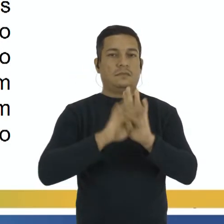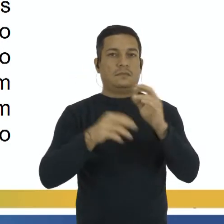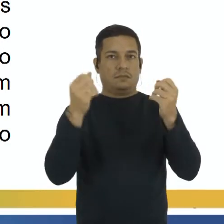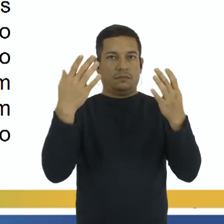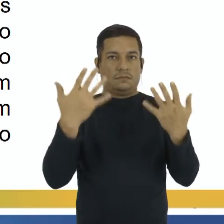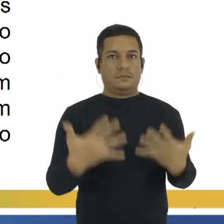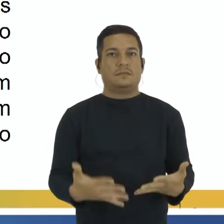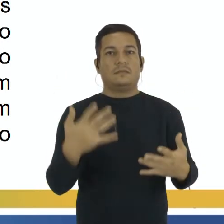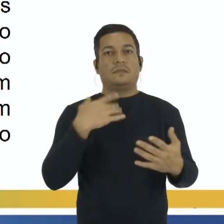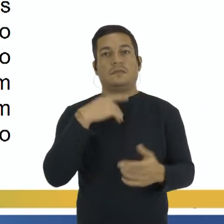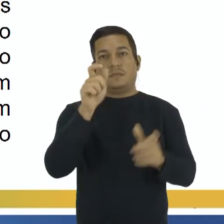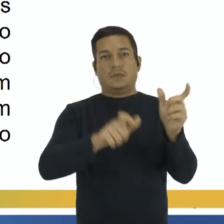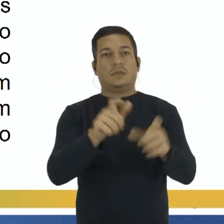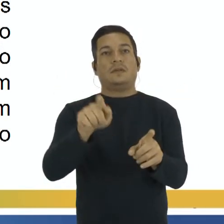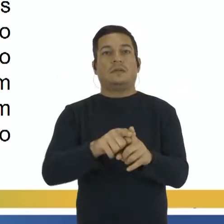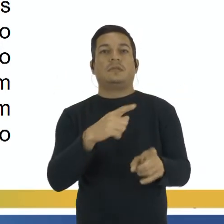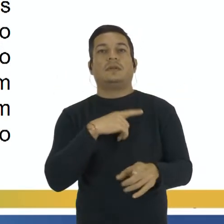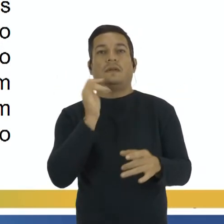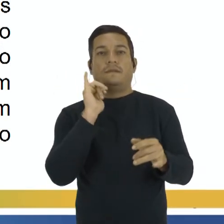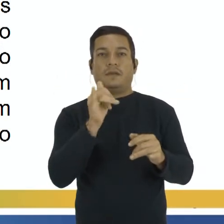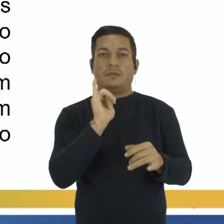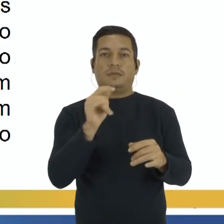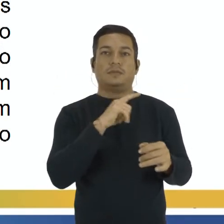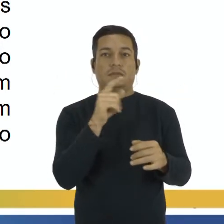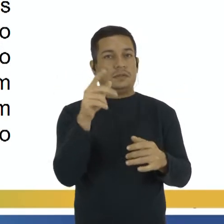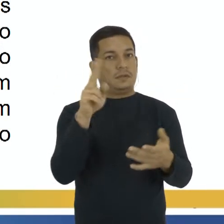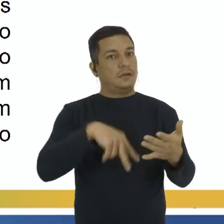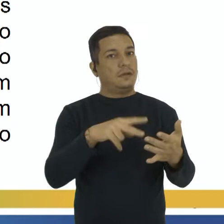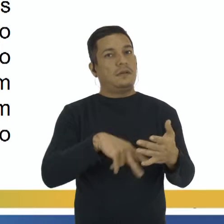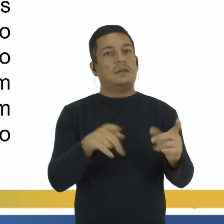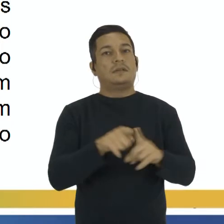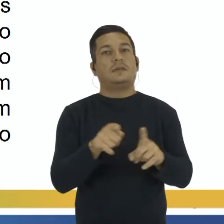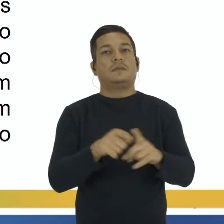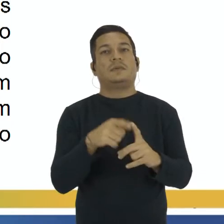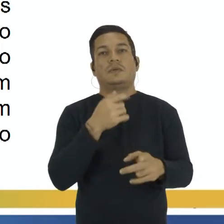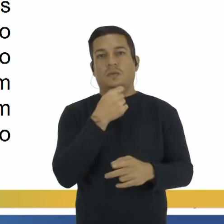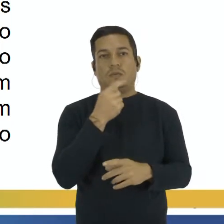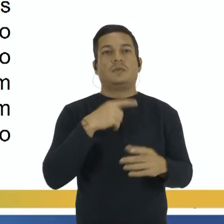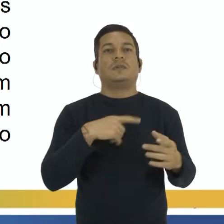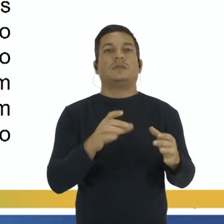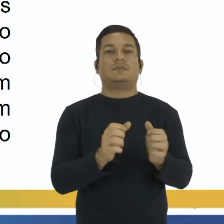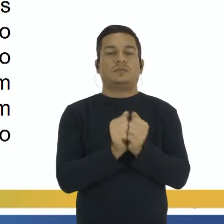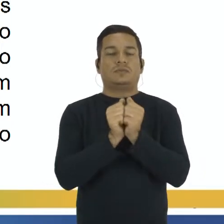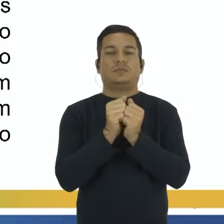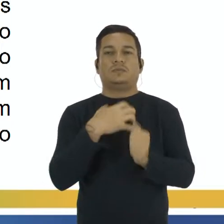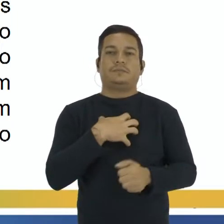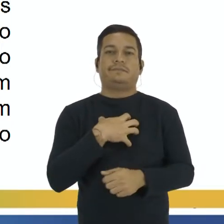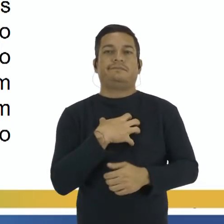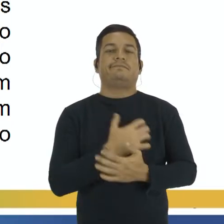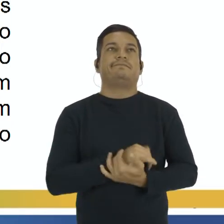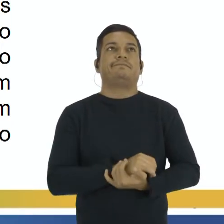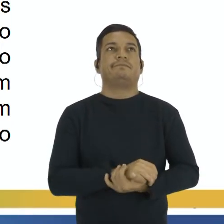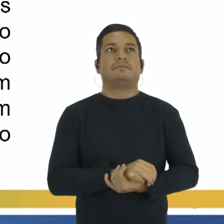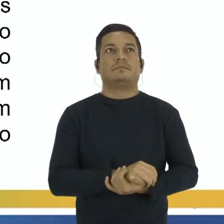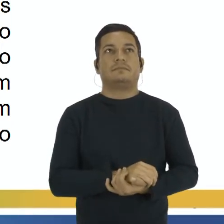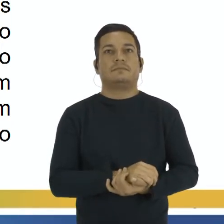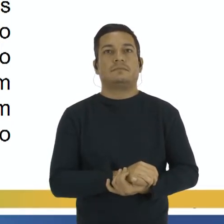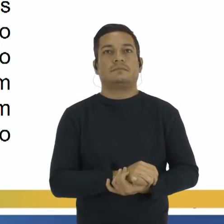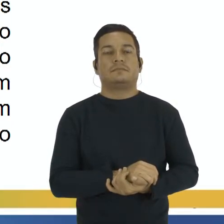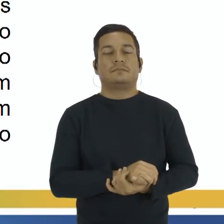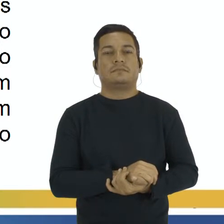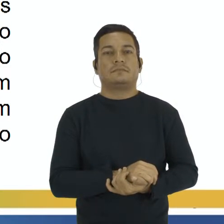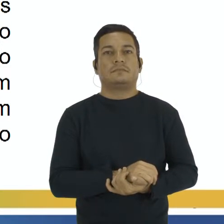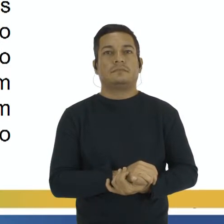Além disso, as personagens contêm informações que criam expectativas de leitura. O humor está atrelado ao comportamento deles. Então, olha